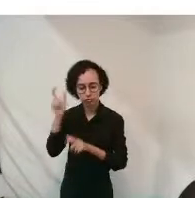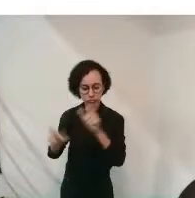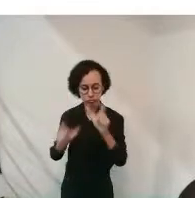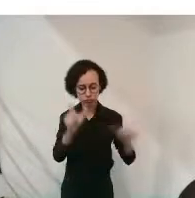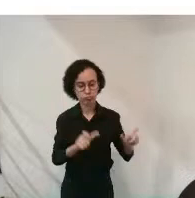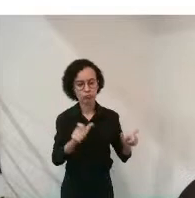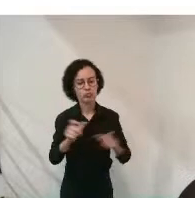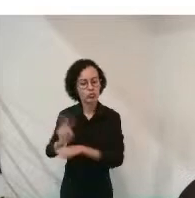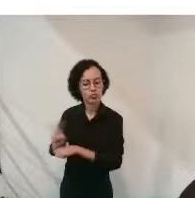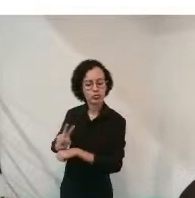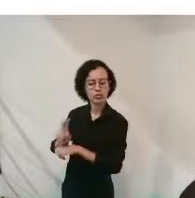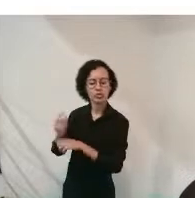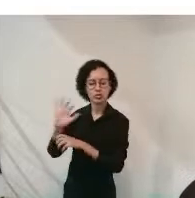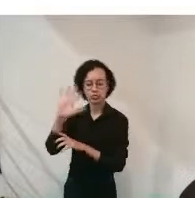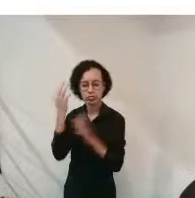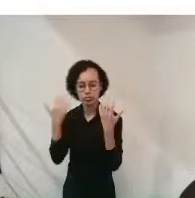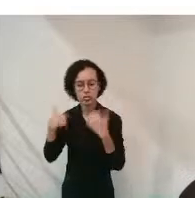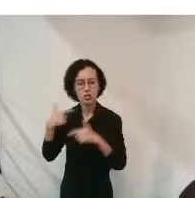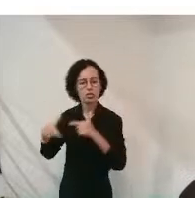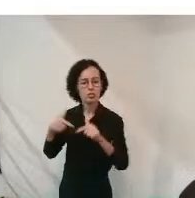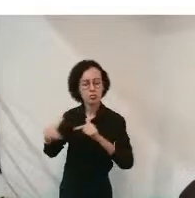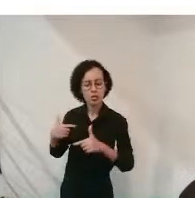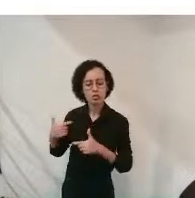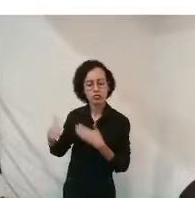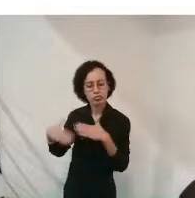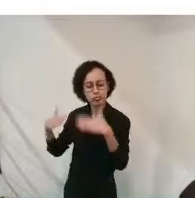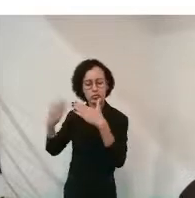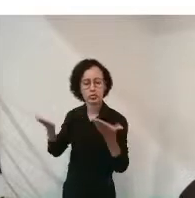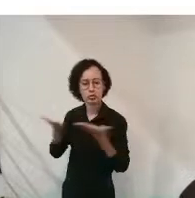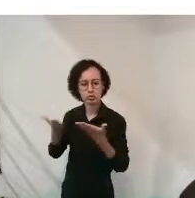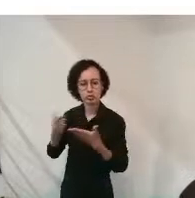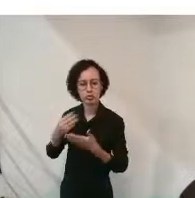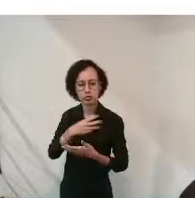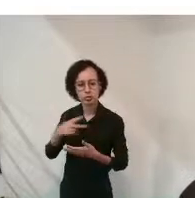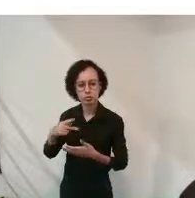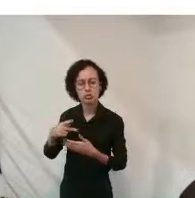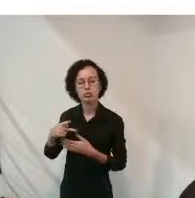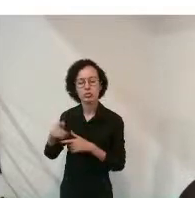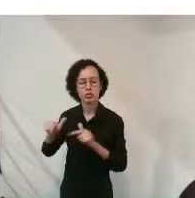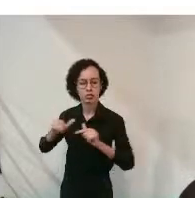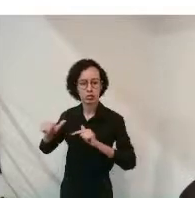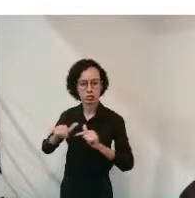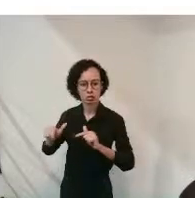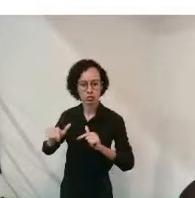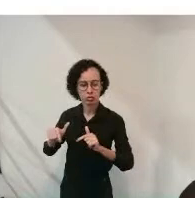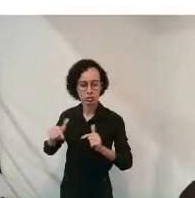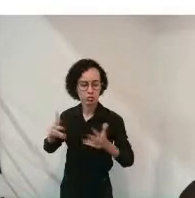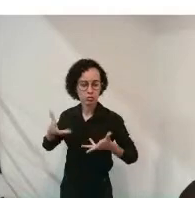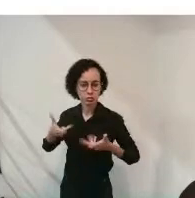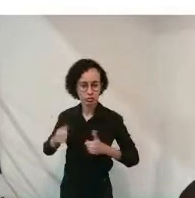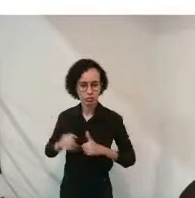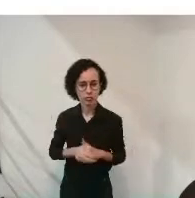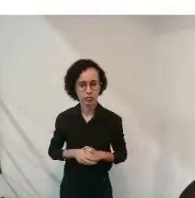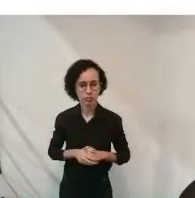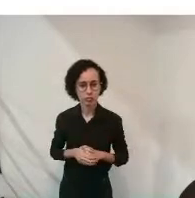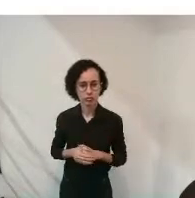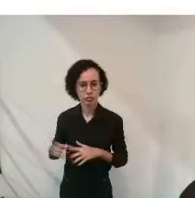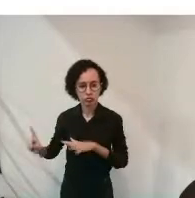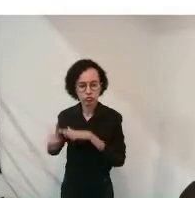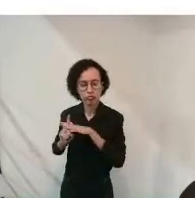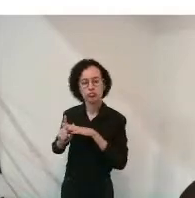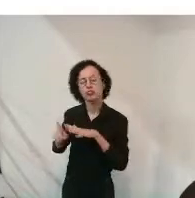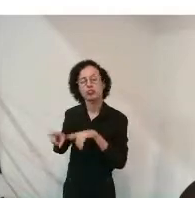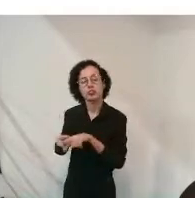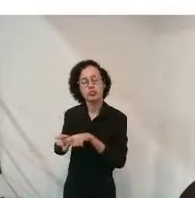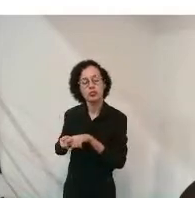ambiental, que é um trabalho desenvolvido hoje pelo Ministério Público do Trabalho, que tem um trabalho lindo, tanto de inclusão quanto de